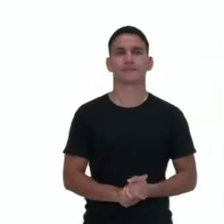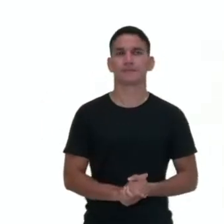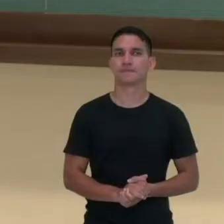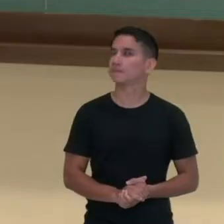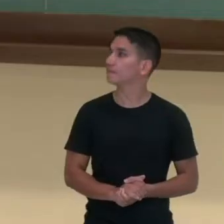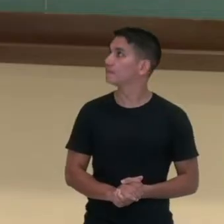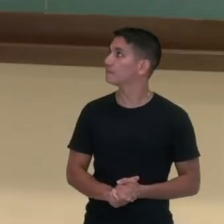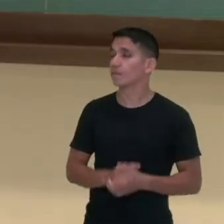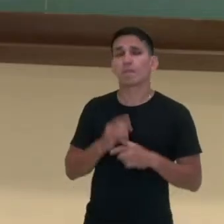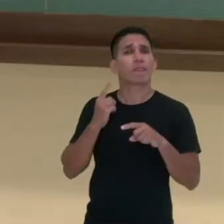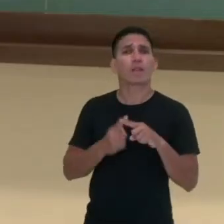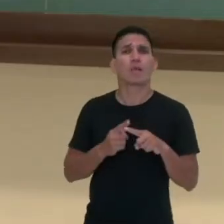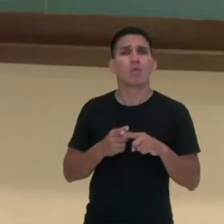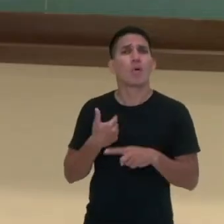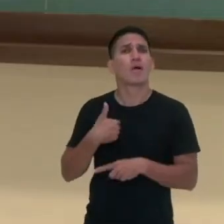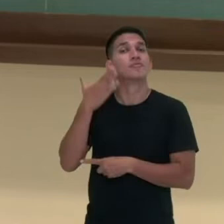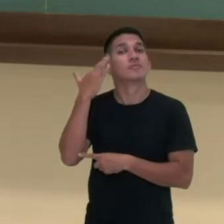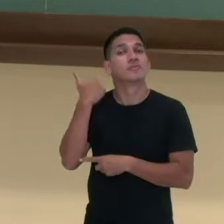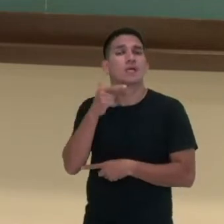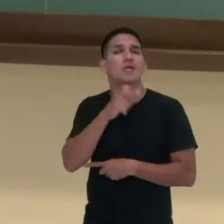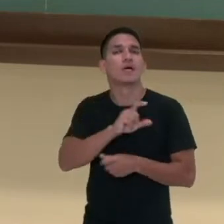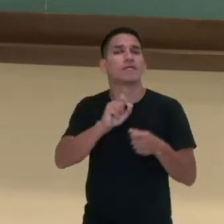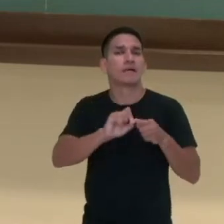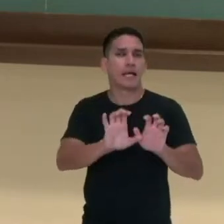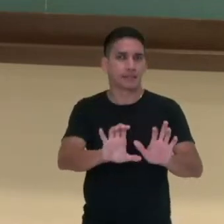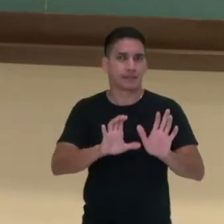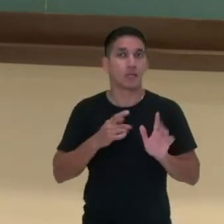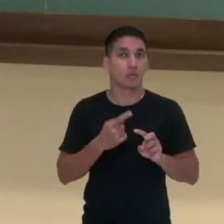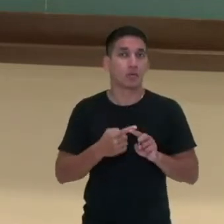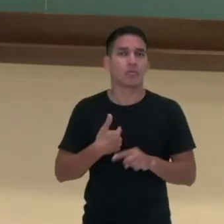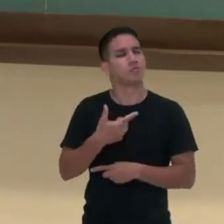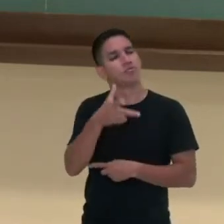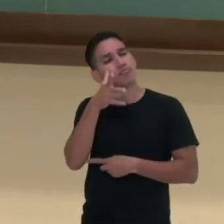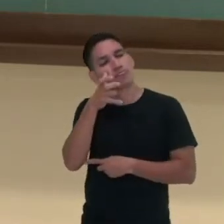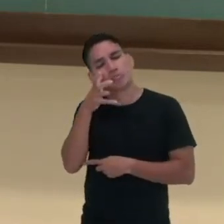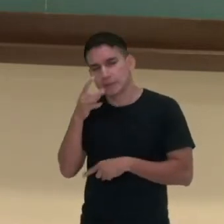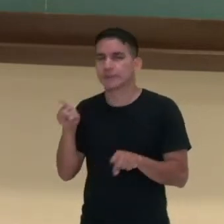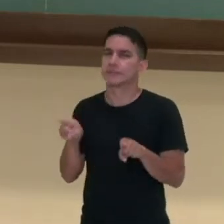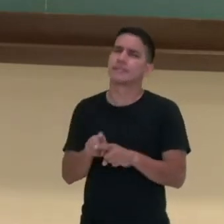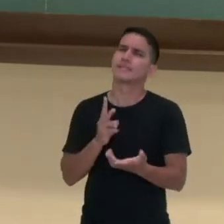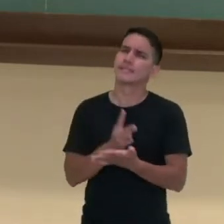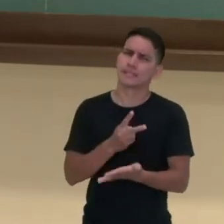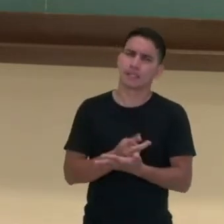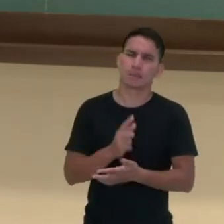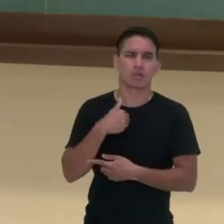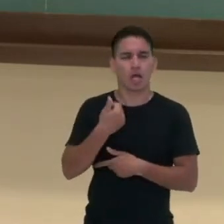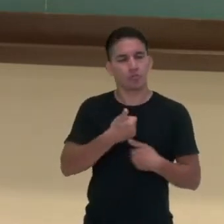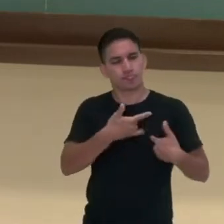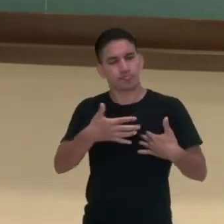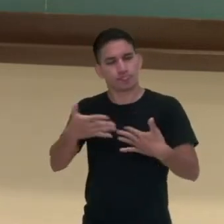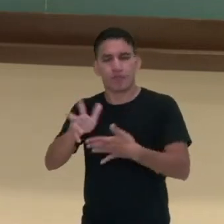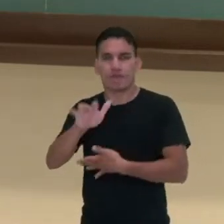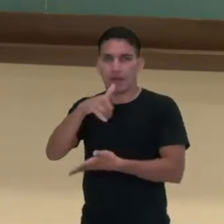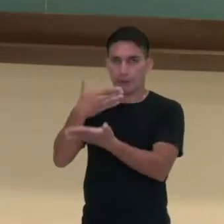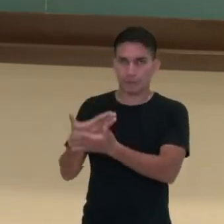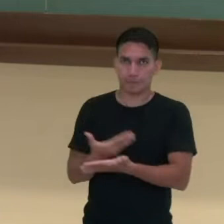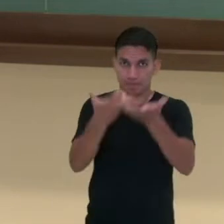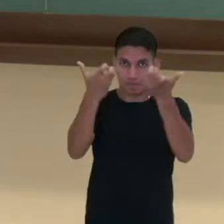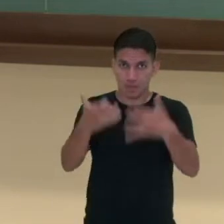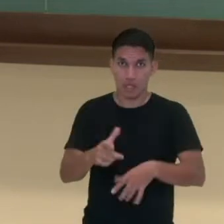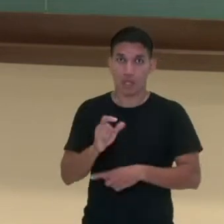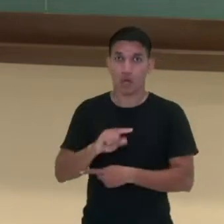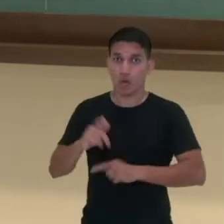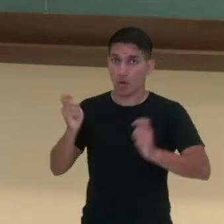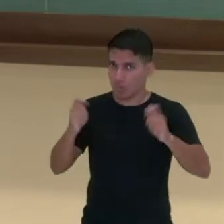coluna. Por que eu sei que eu posso fazer isso, pessoal? Porque eu tenho que observar sempre, a gente vai falar isso no decorrer da aula, a condição de